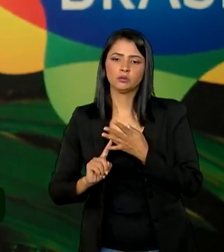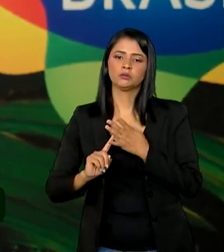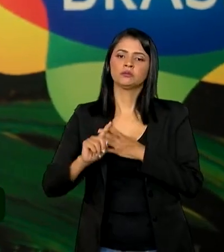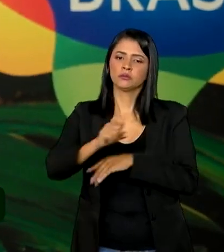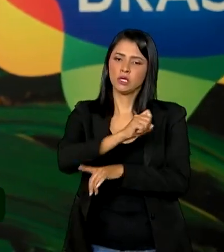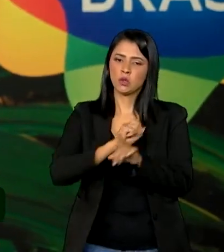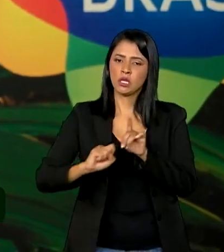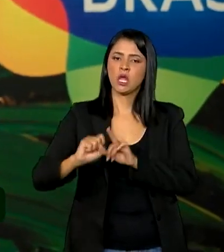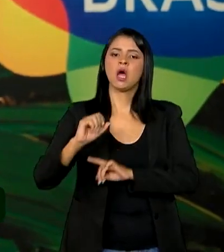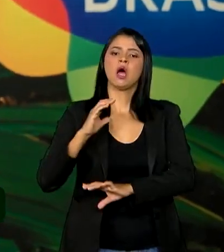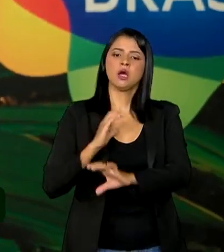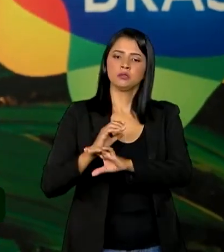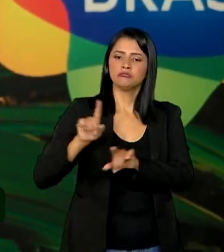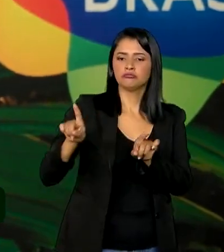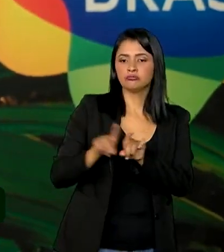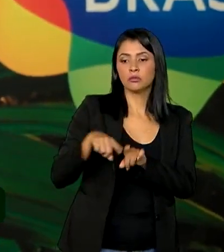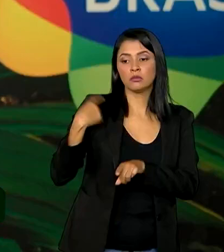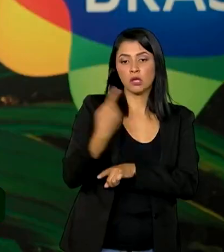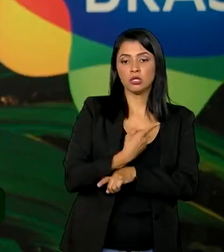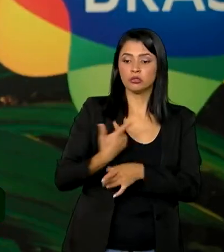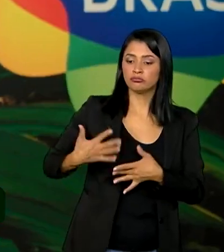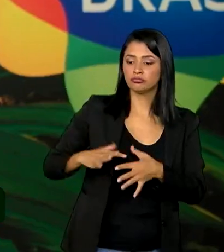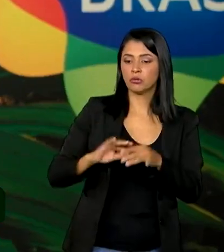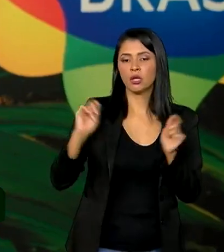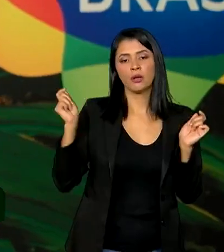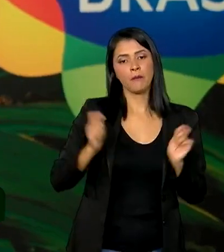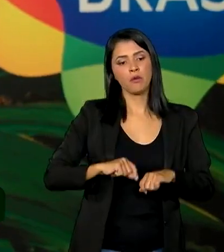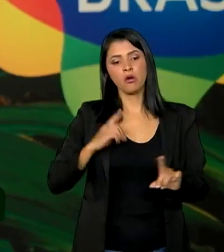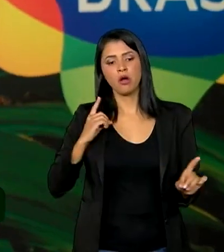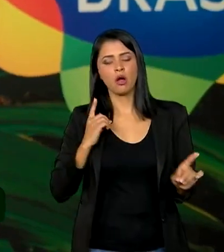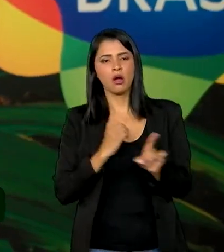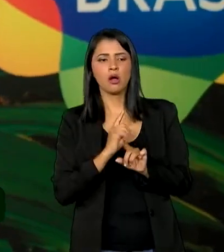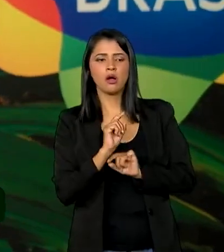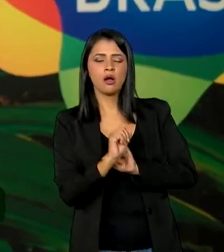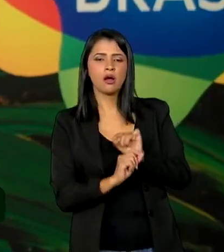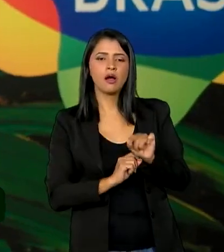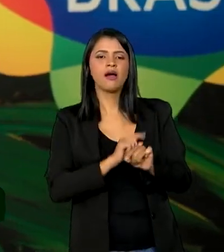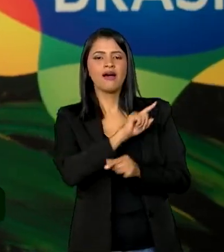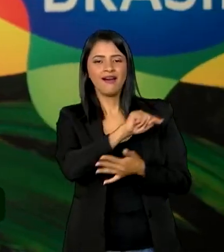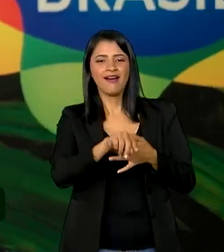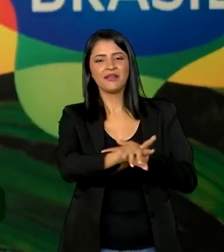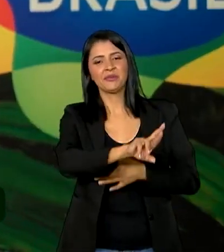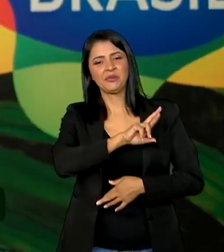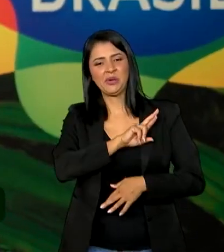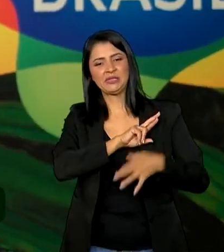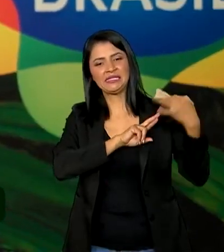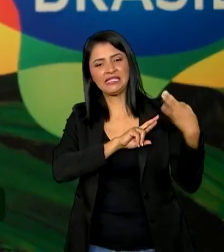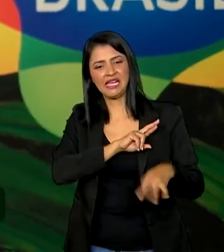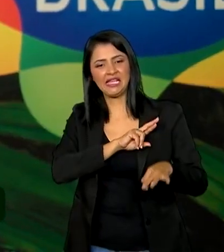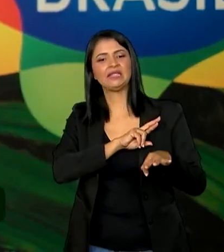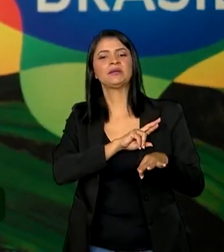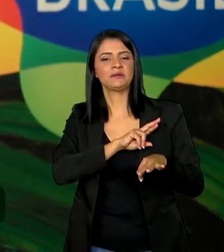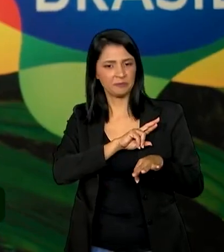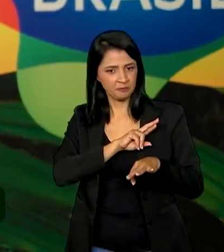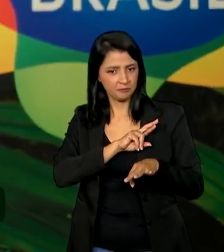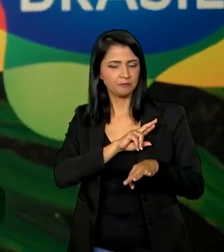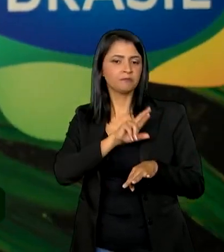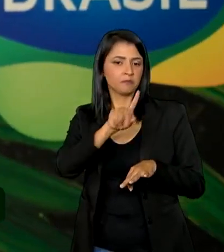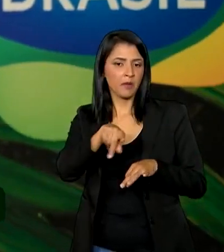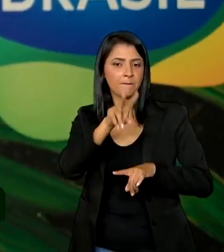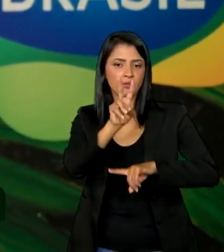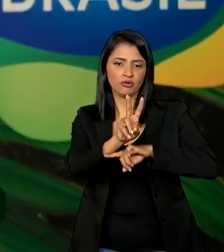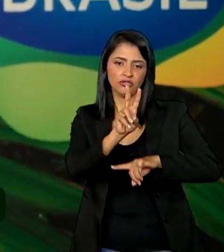É assim que a gente vai combater as economias ilegais, como, por exemplo, o garimpo. O turismo é uma solução, é uma ferramenta, é um instrumento de geração de emprego e renda.